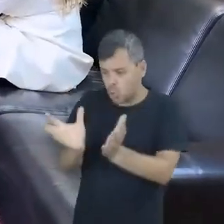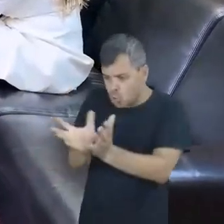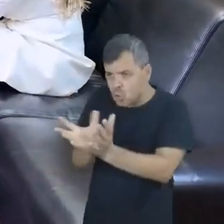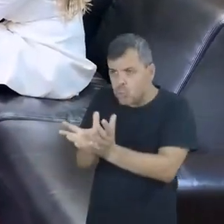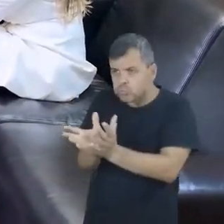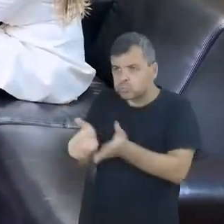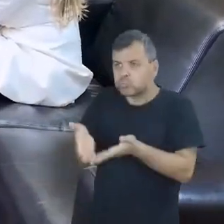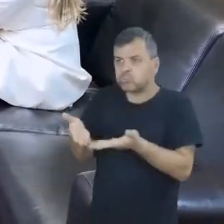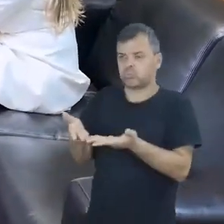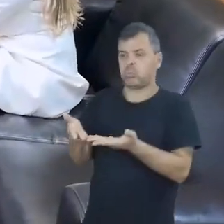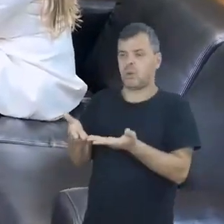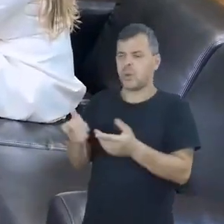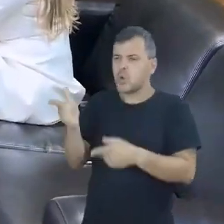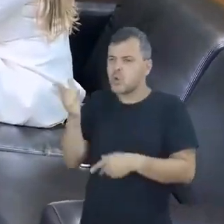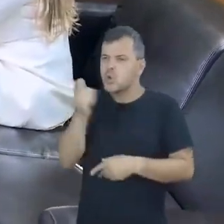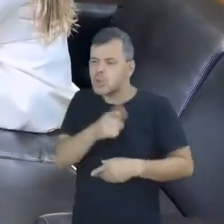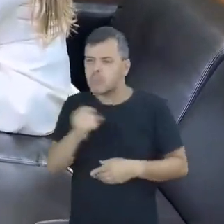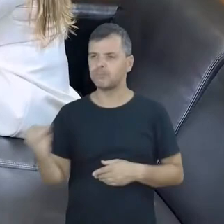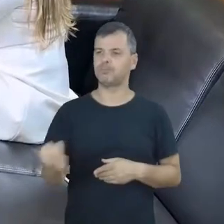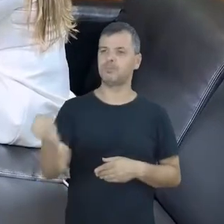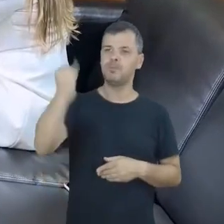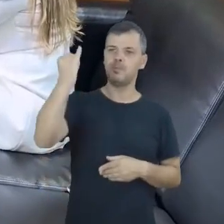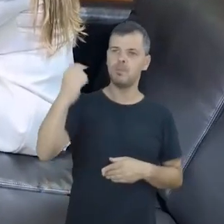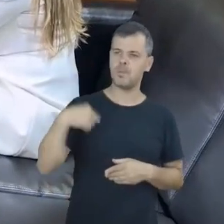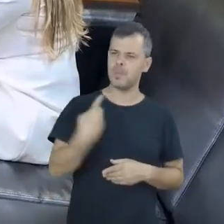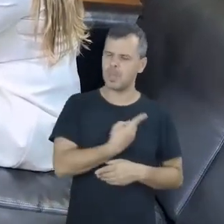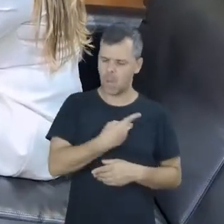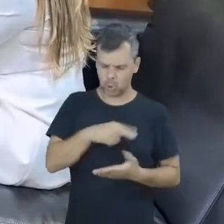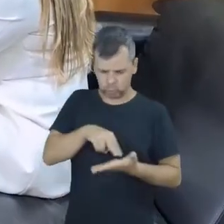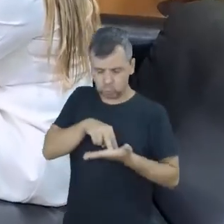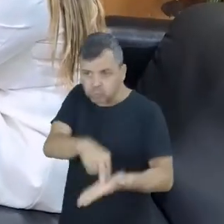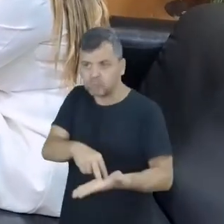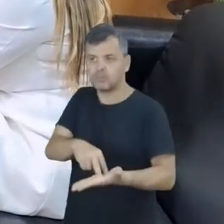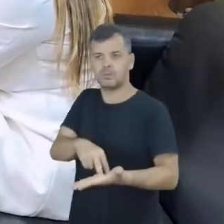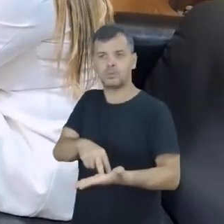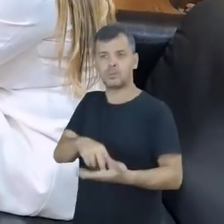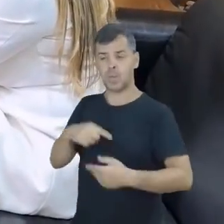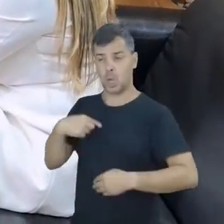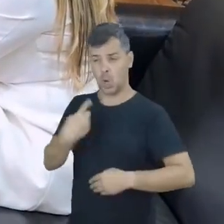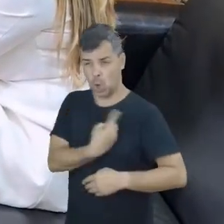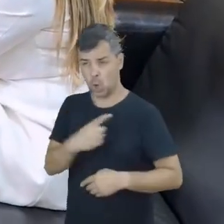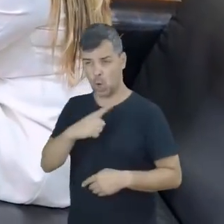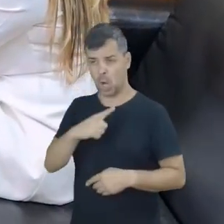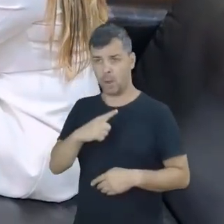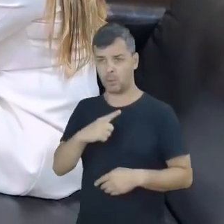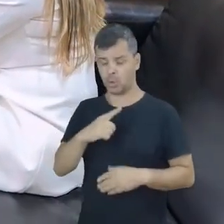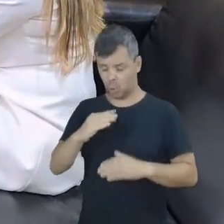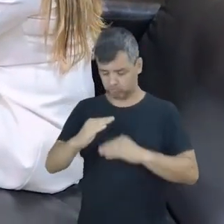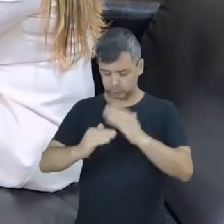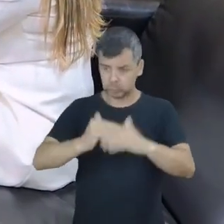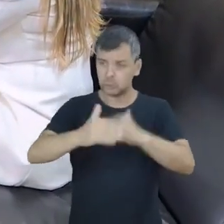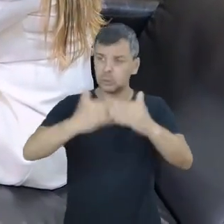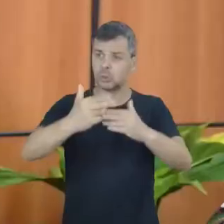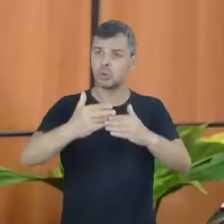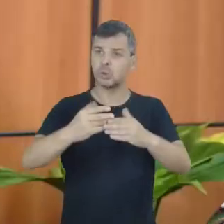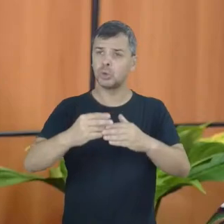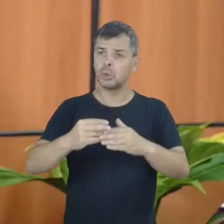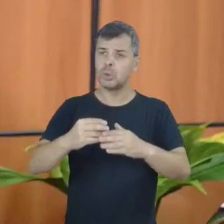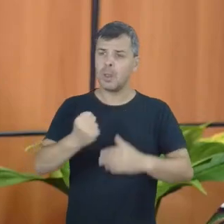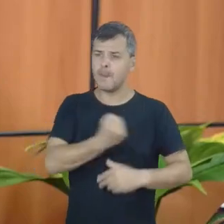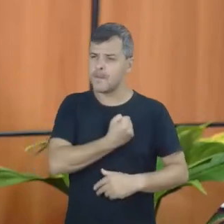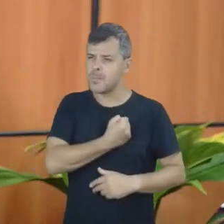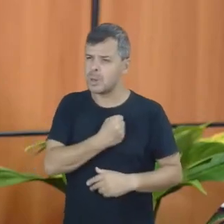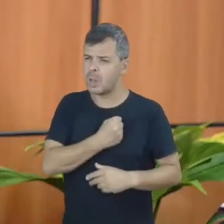situação para conquistas importantes e permanentes. Nós temos um processo onde